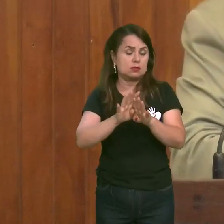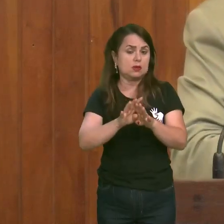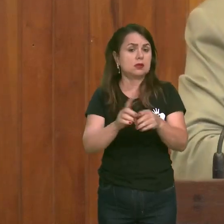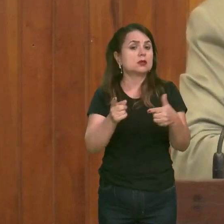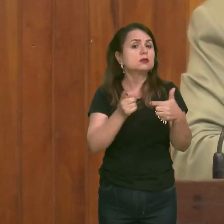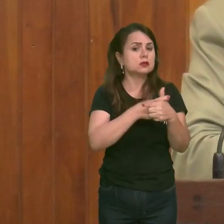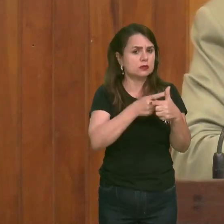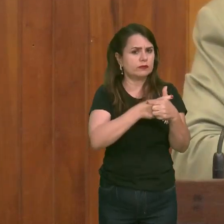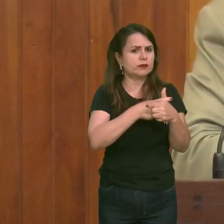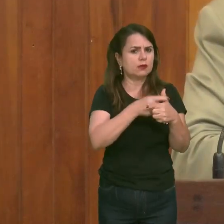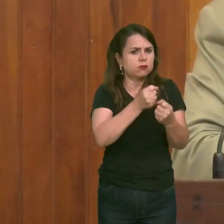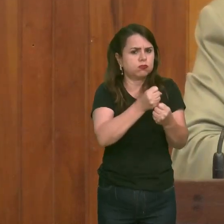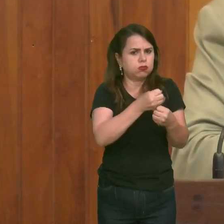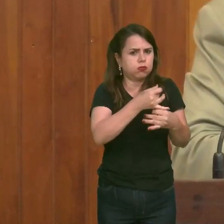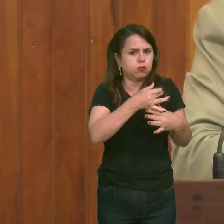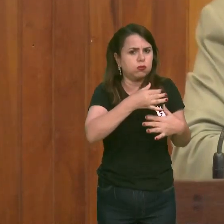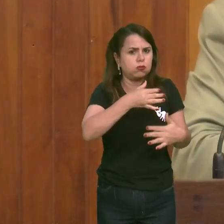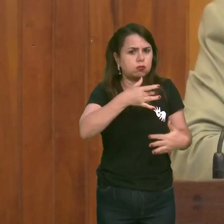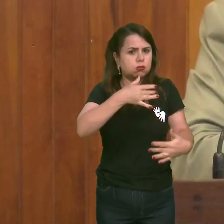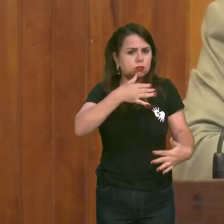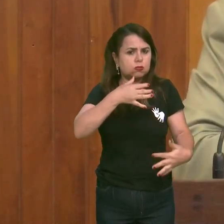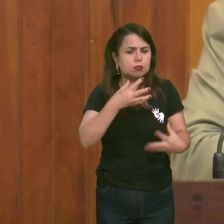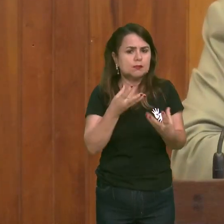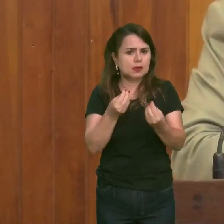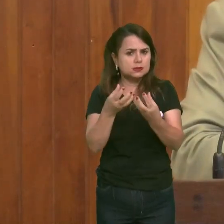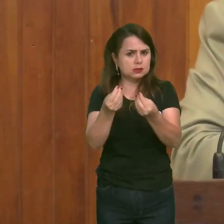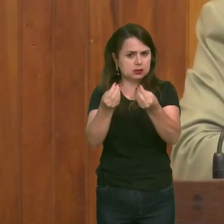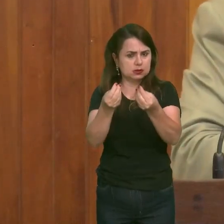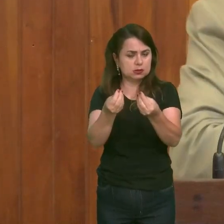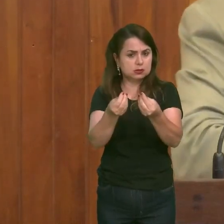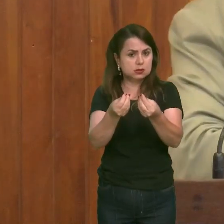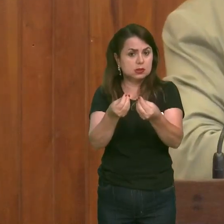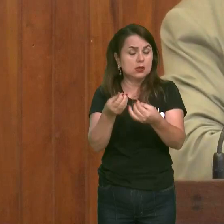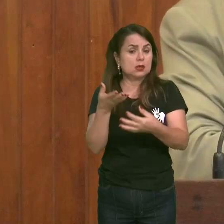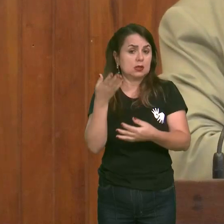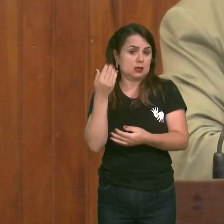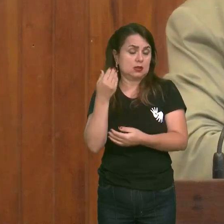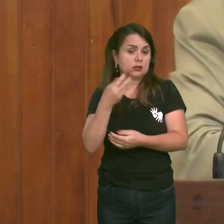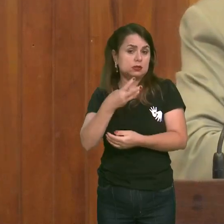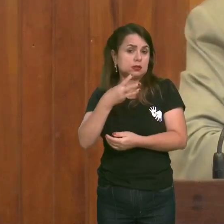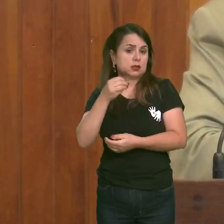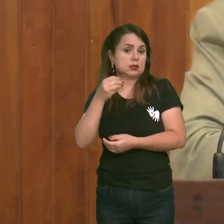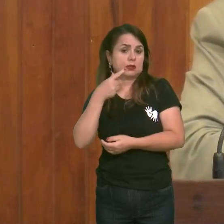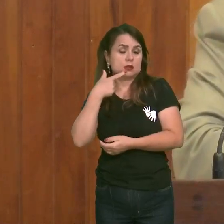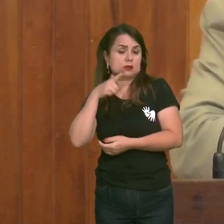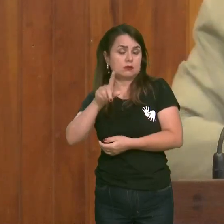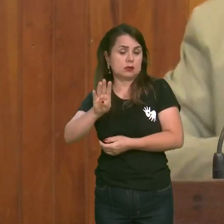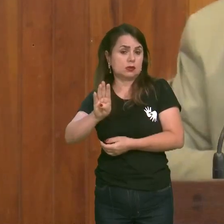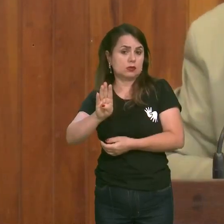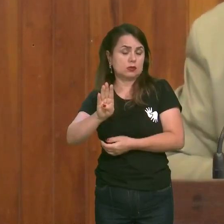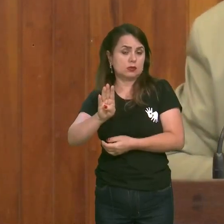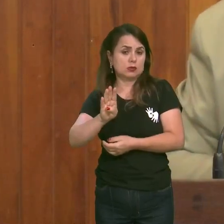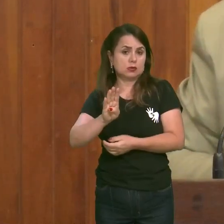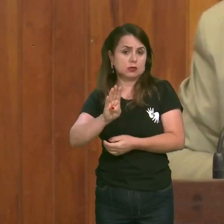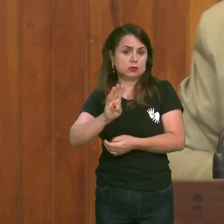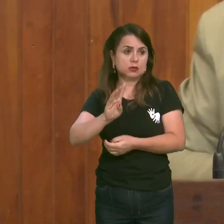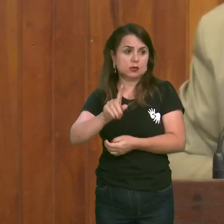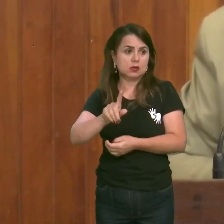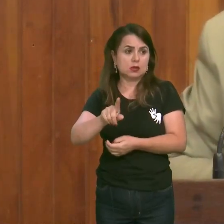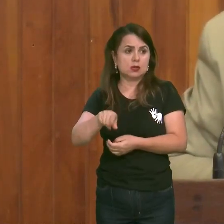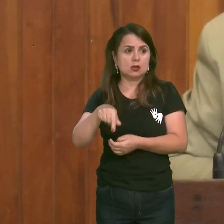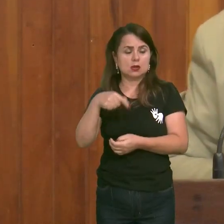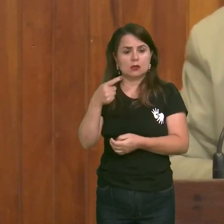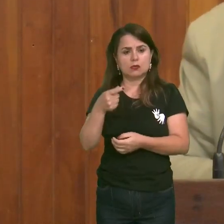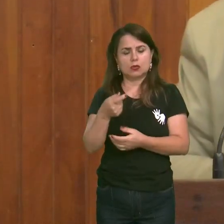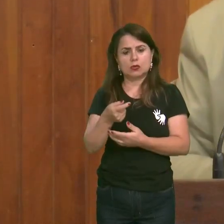repito aqui quando o Daniel Prefeito Daniel assumiu era de 300 milhões a dívida quando chegou no prefeito Vinícius